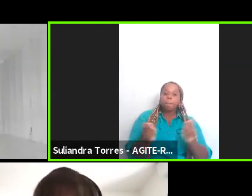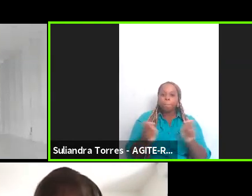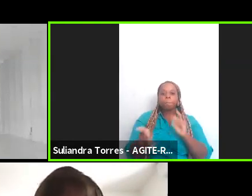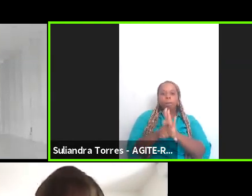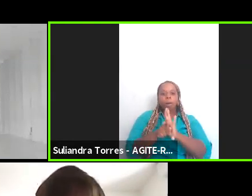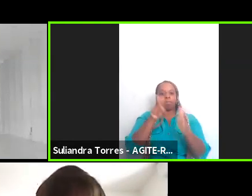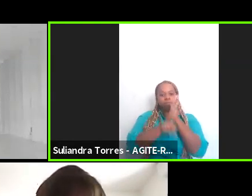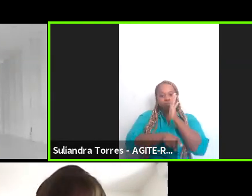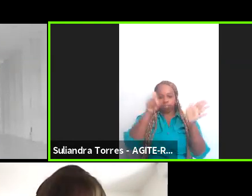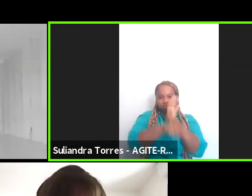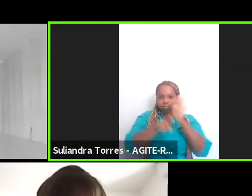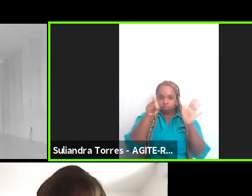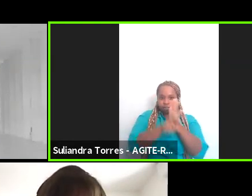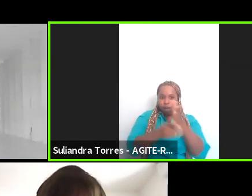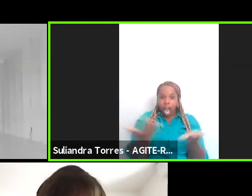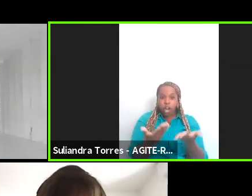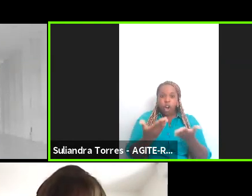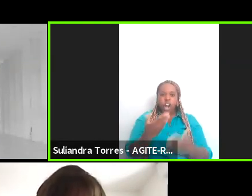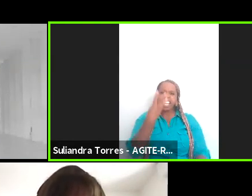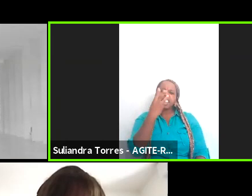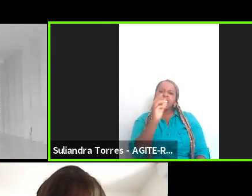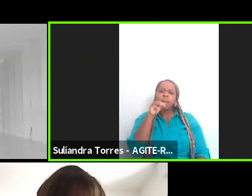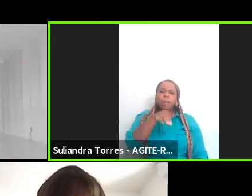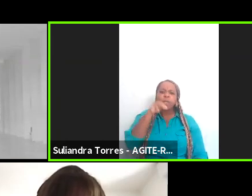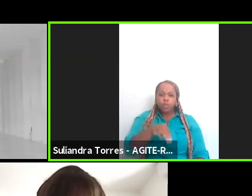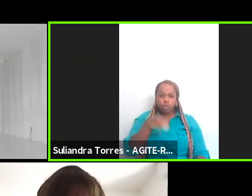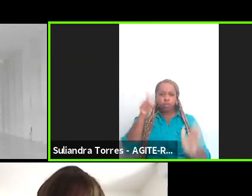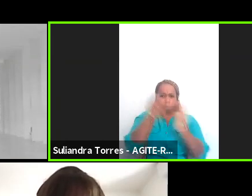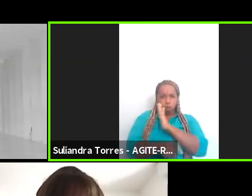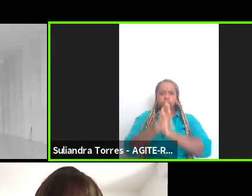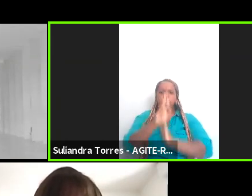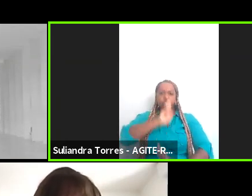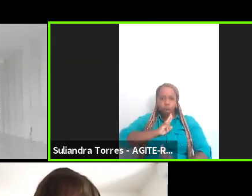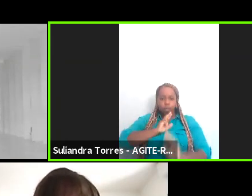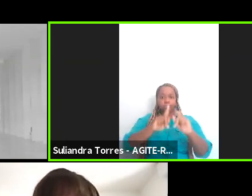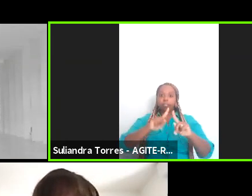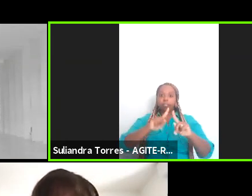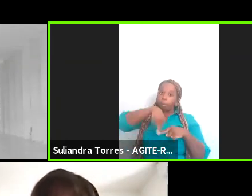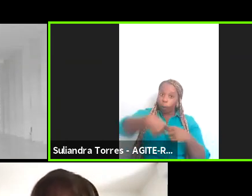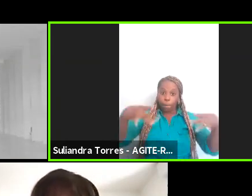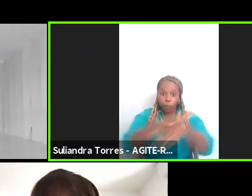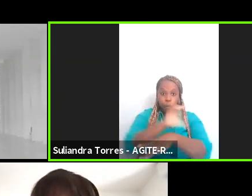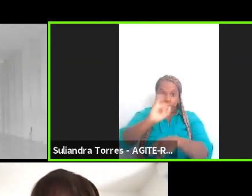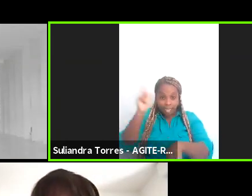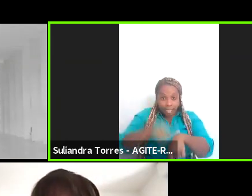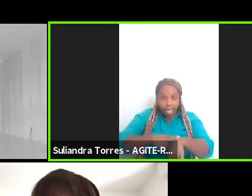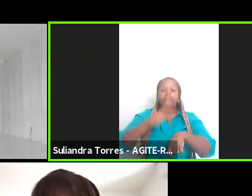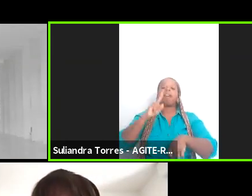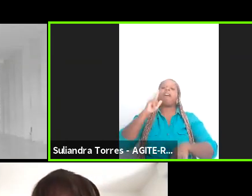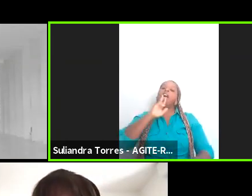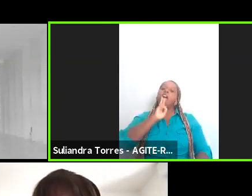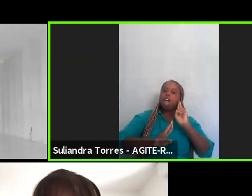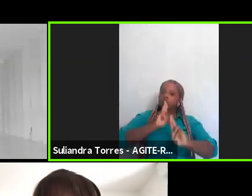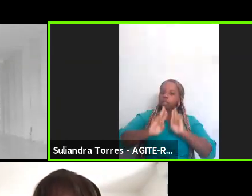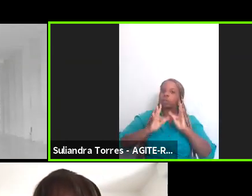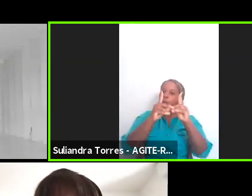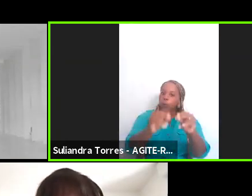tá? Vamos fazer uma meia hora de perguntas e depois, quem sabe, se der para responder todas, a gente faz um